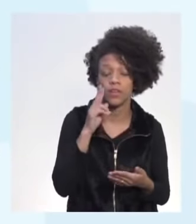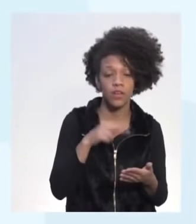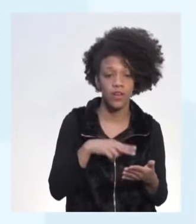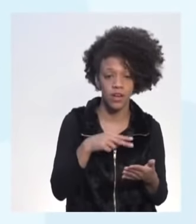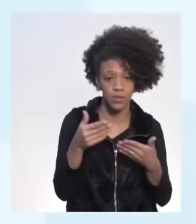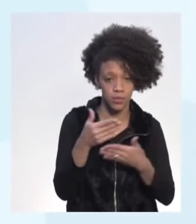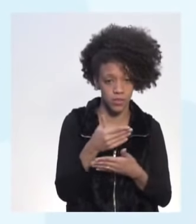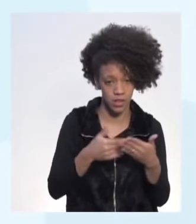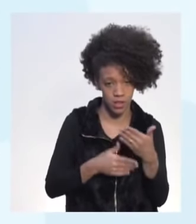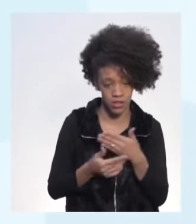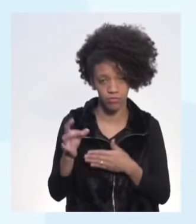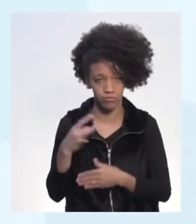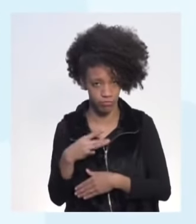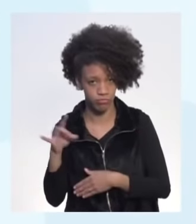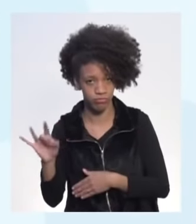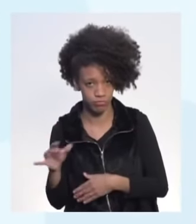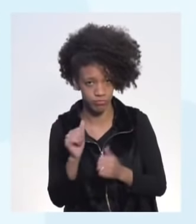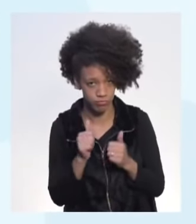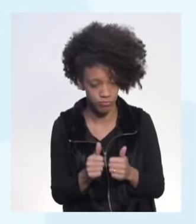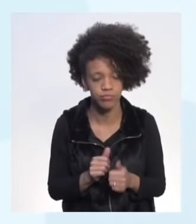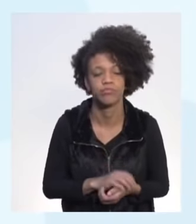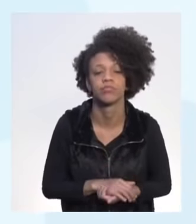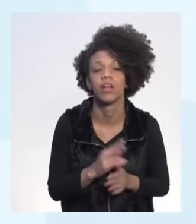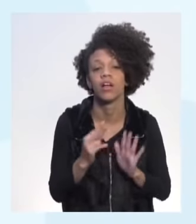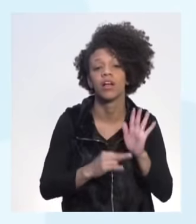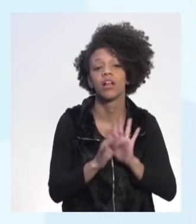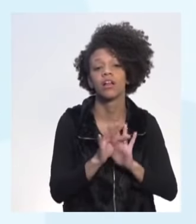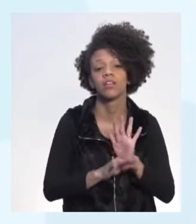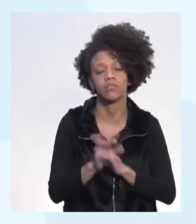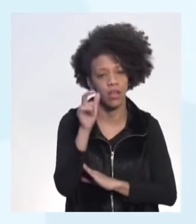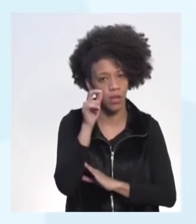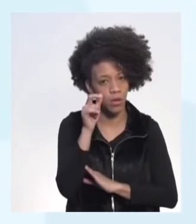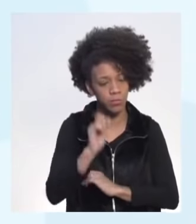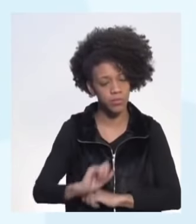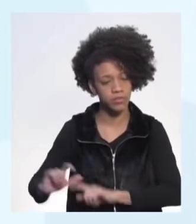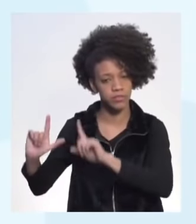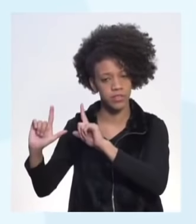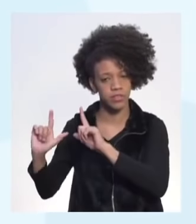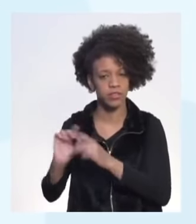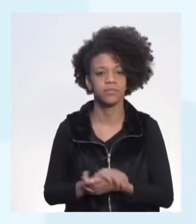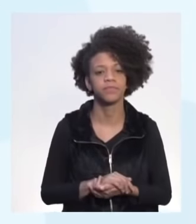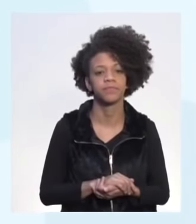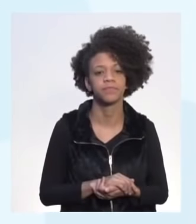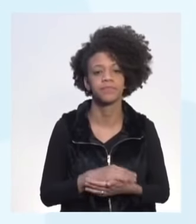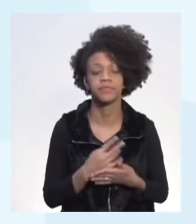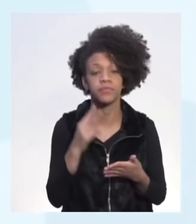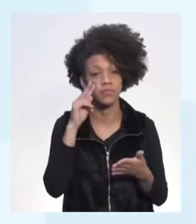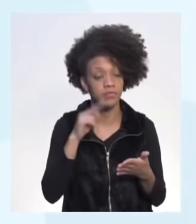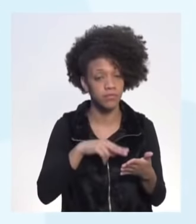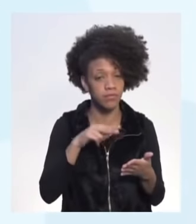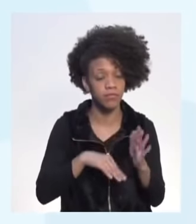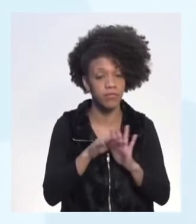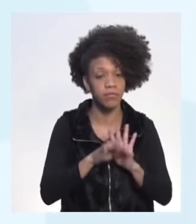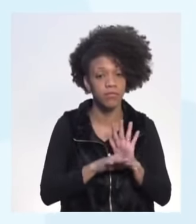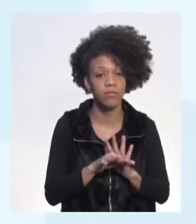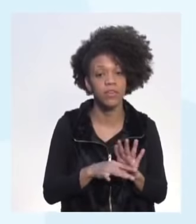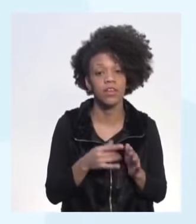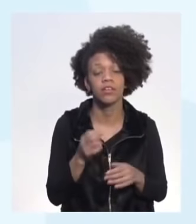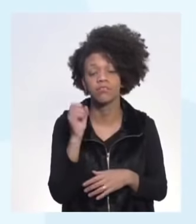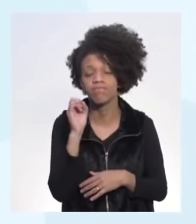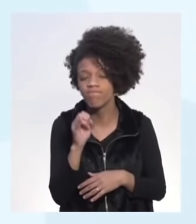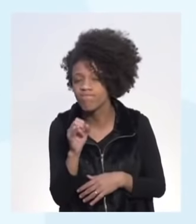você lê o outro? Pode ser? Pode ser. Então, tá bom. Leitura do texto aí, acompanhando na tela. Vamos ler o texto e verificar se os